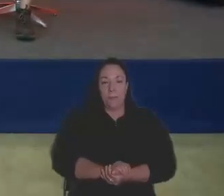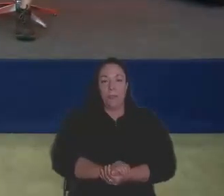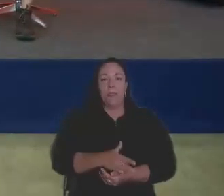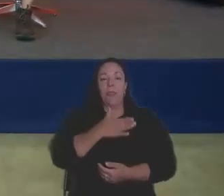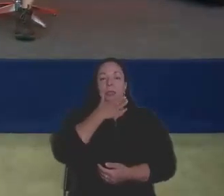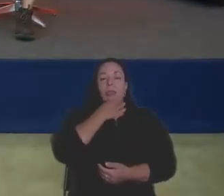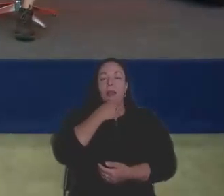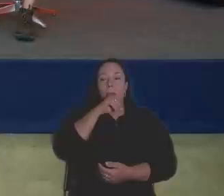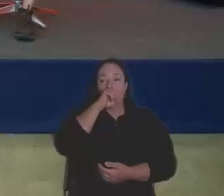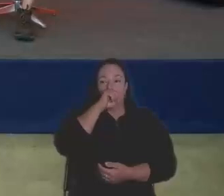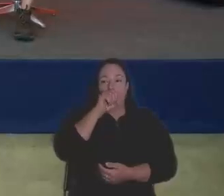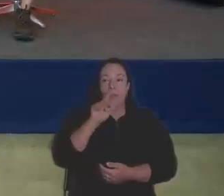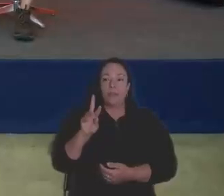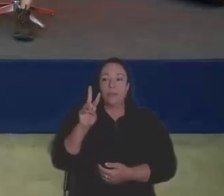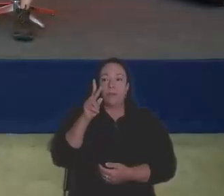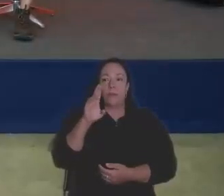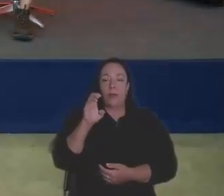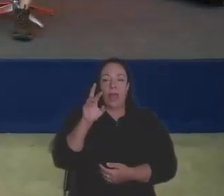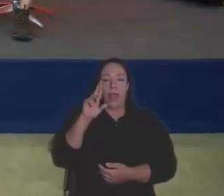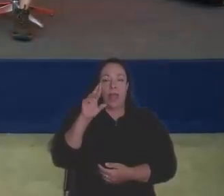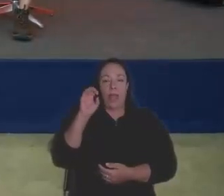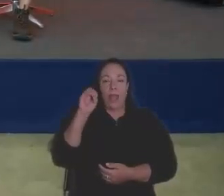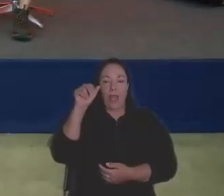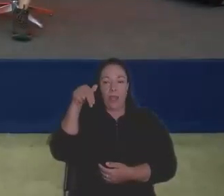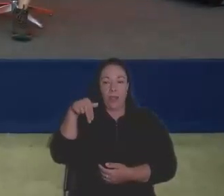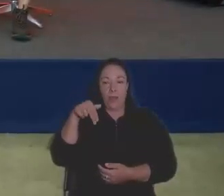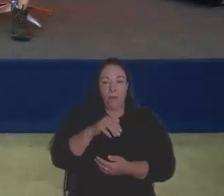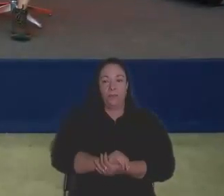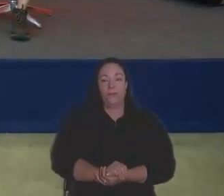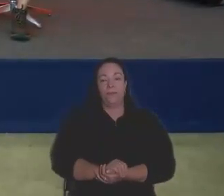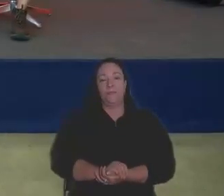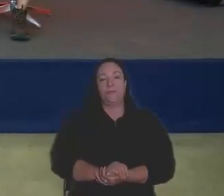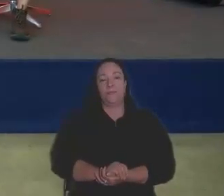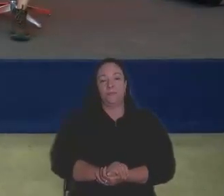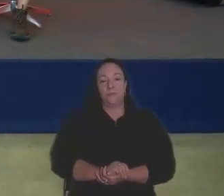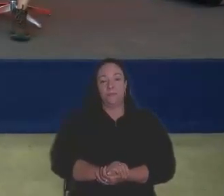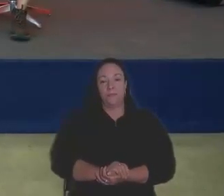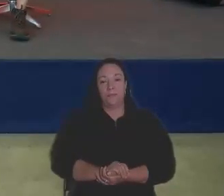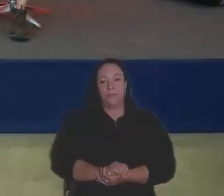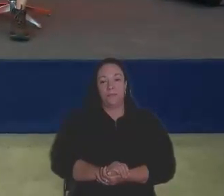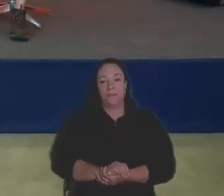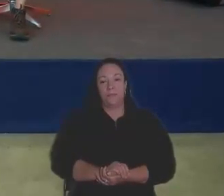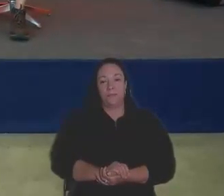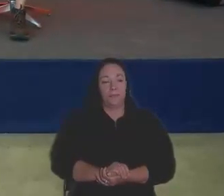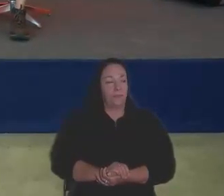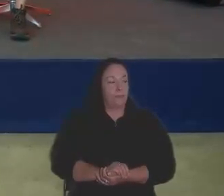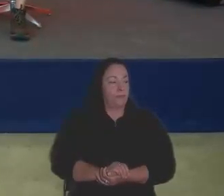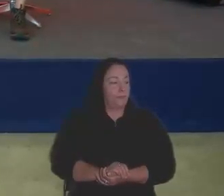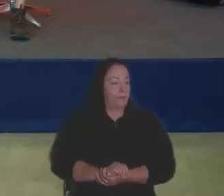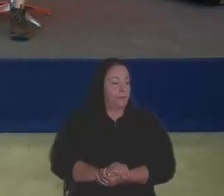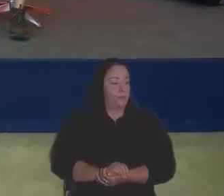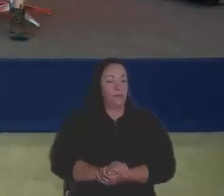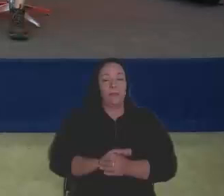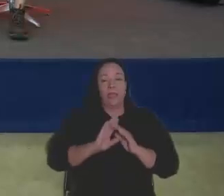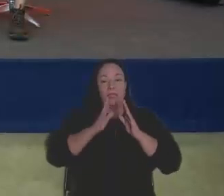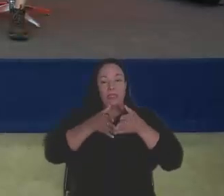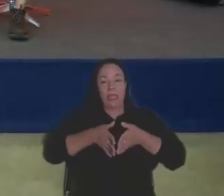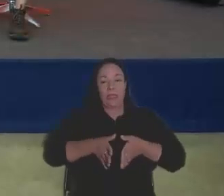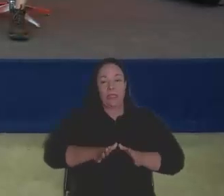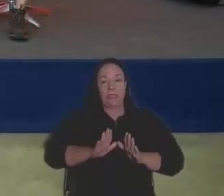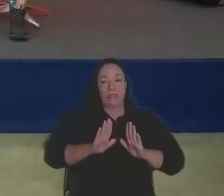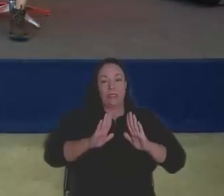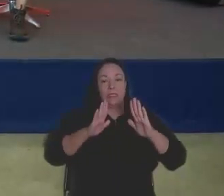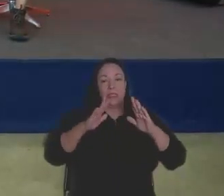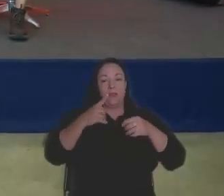o pai do Éron. Acho que é a apresentação mais importante dele, não é? Ele é natural de Araxá e